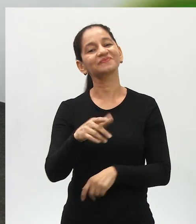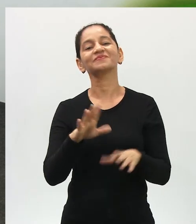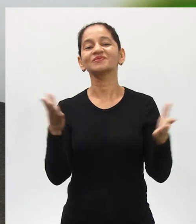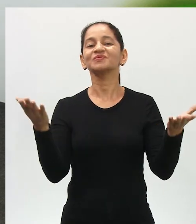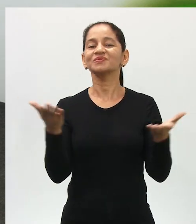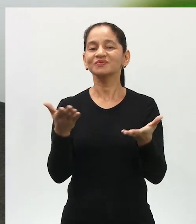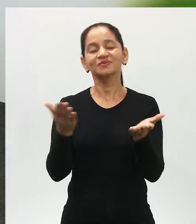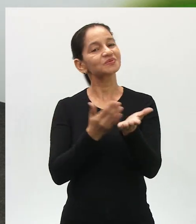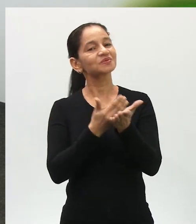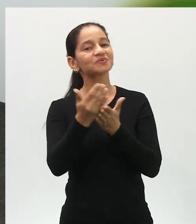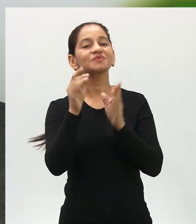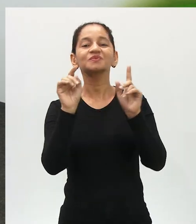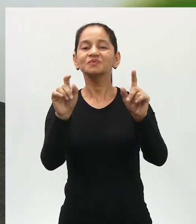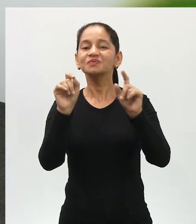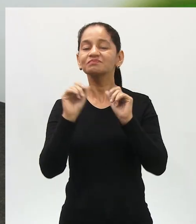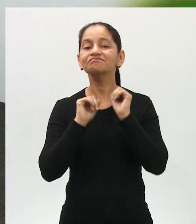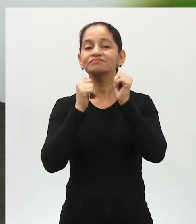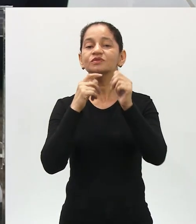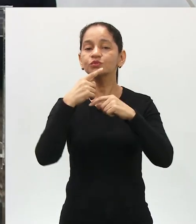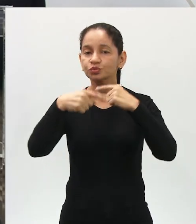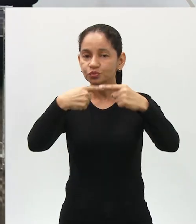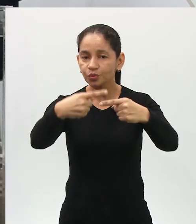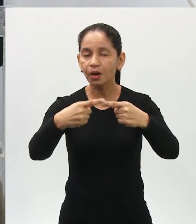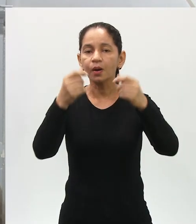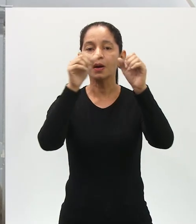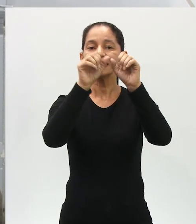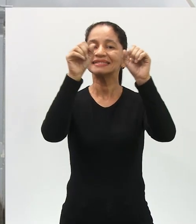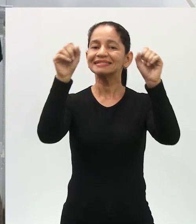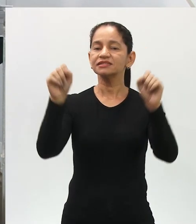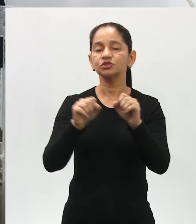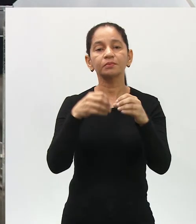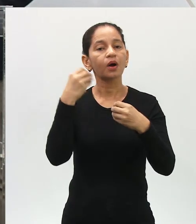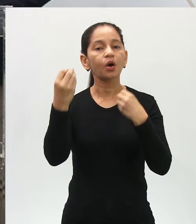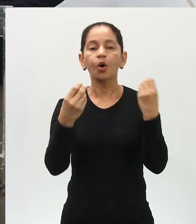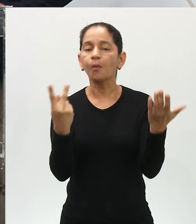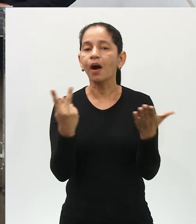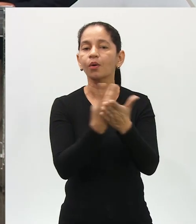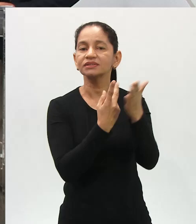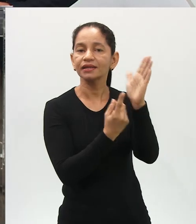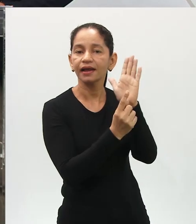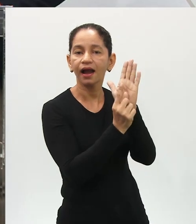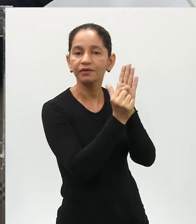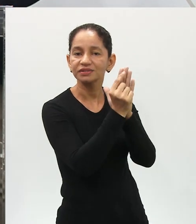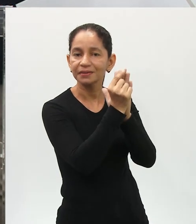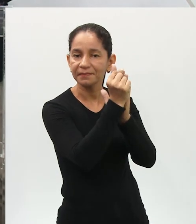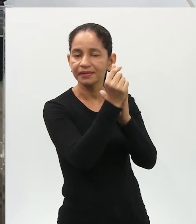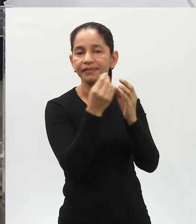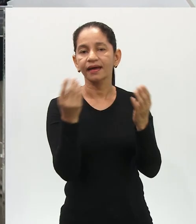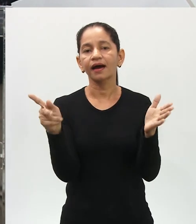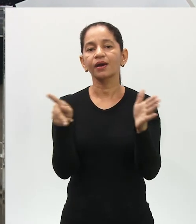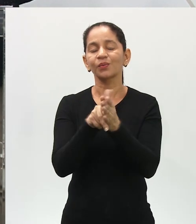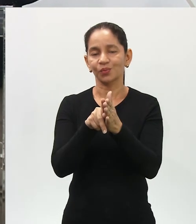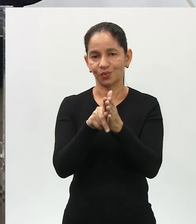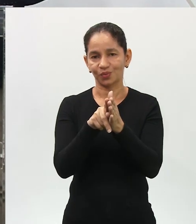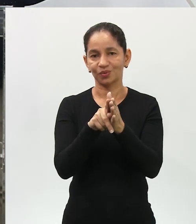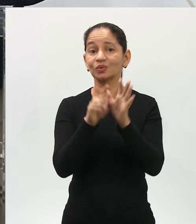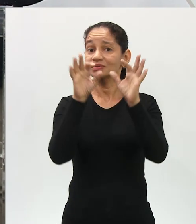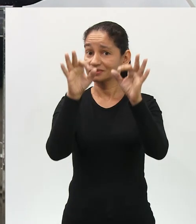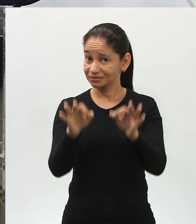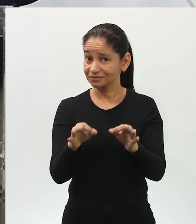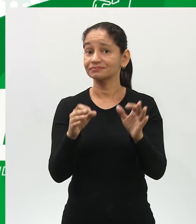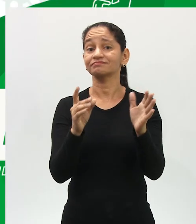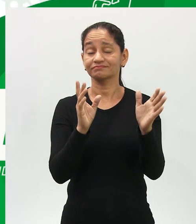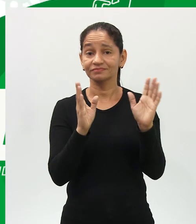Na aula de hoje nós vamos então dar sequência aos sistemas e processo orçamentário, agora falar um pouquinho, do